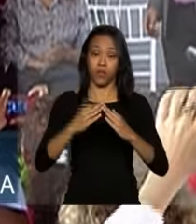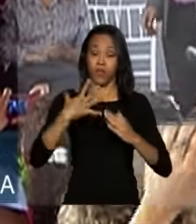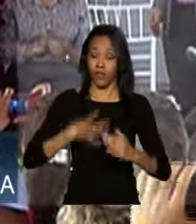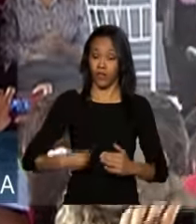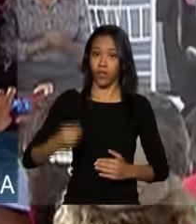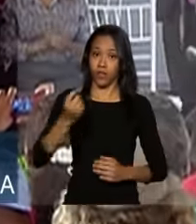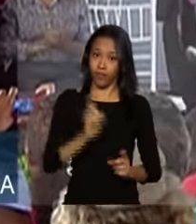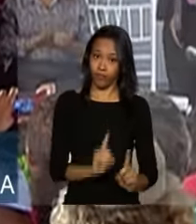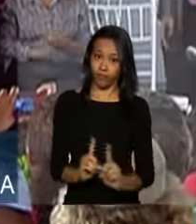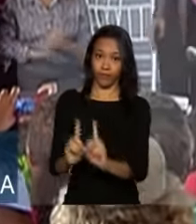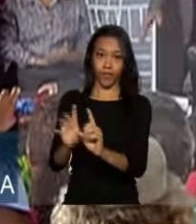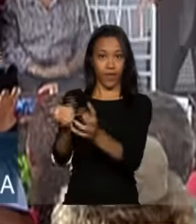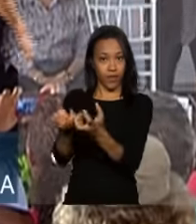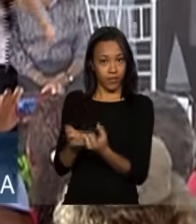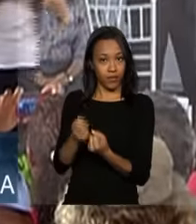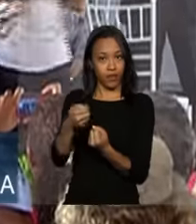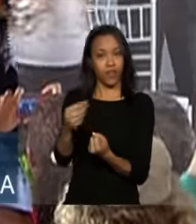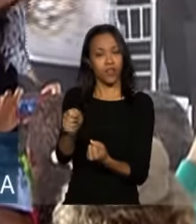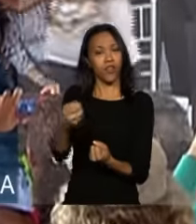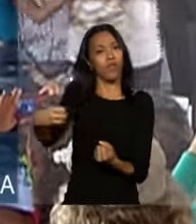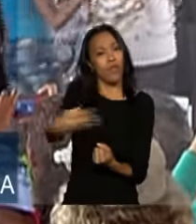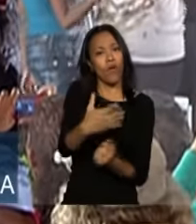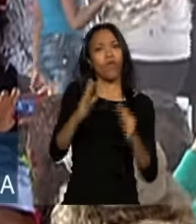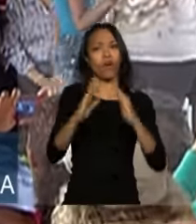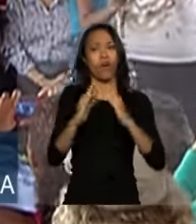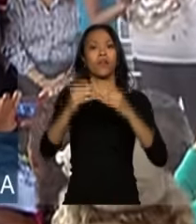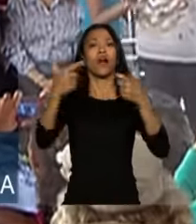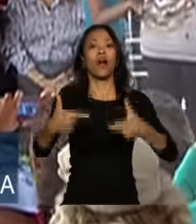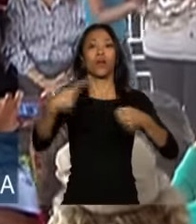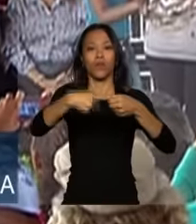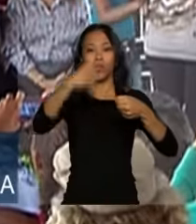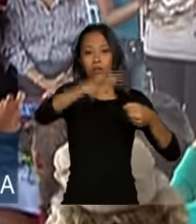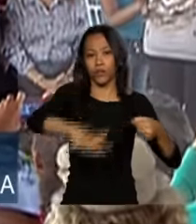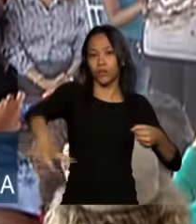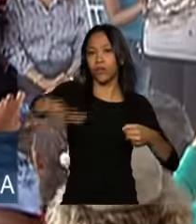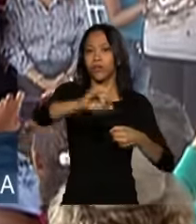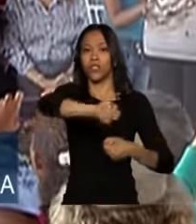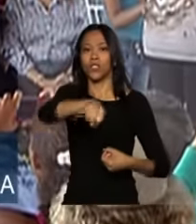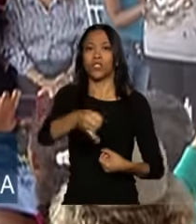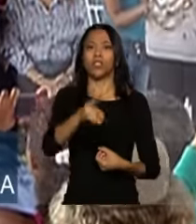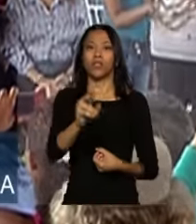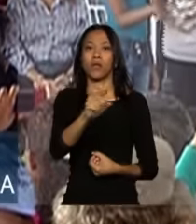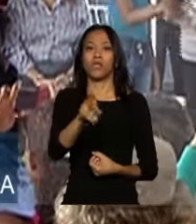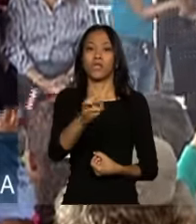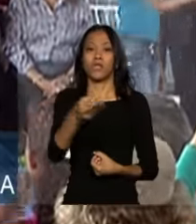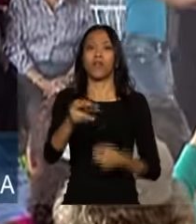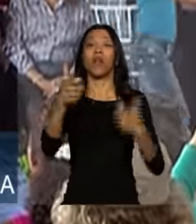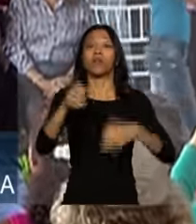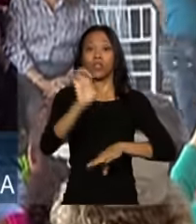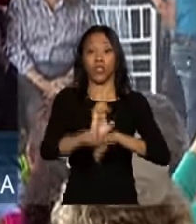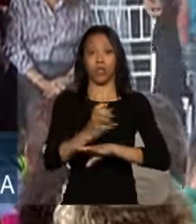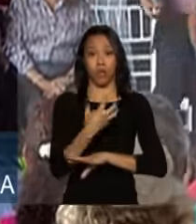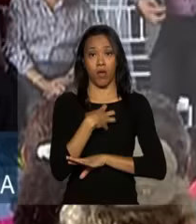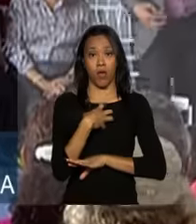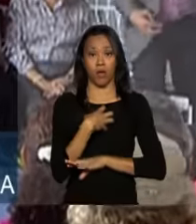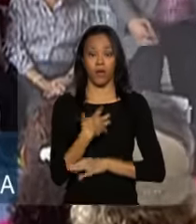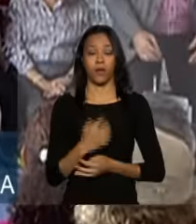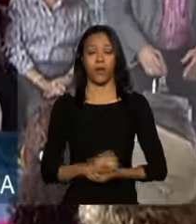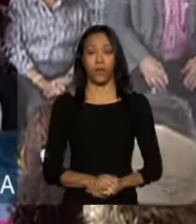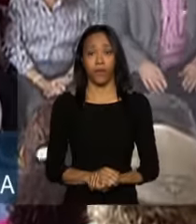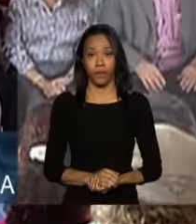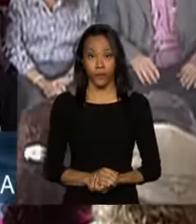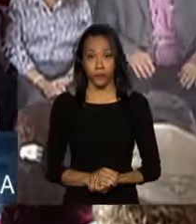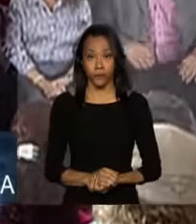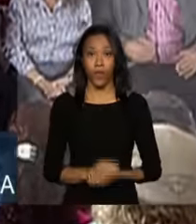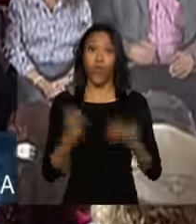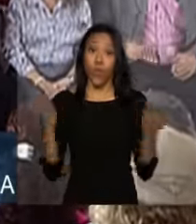filha receber as chaves da nova casa em Juazeiro, na Bahia. Senhoras e senhores, hoje é mais um dia